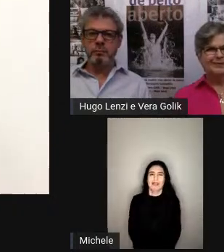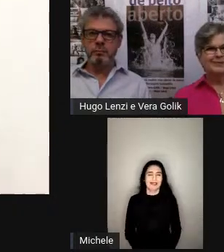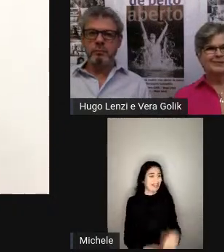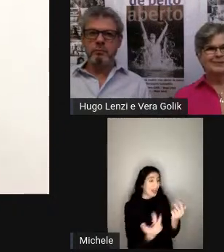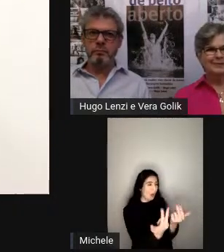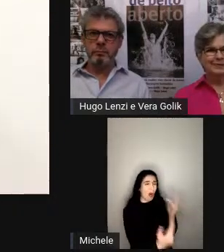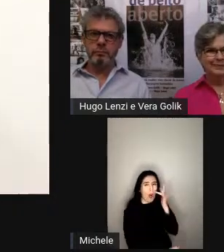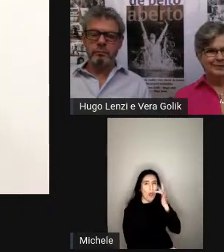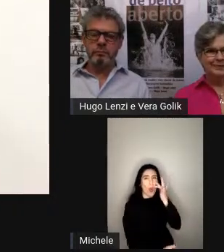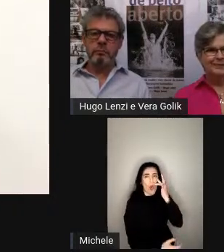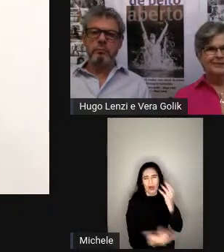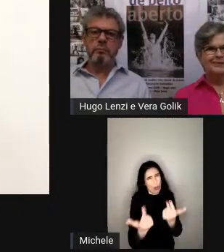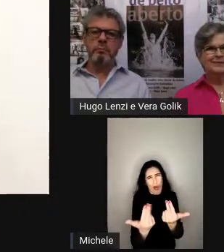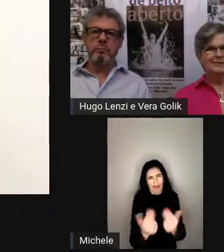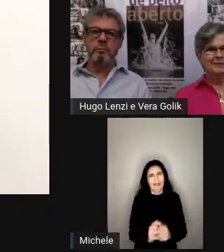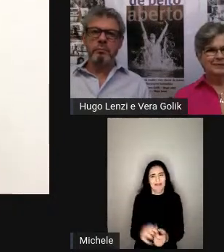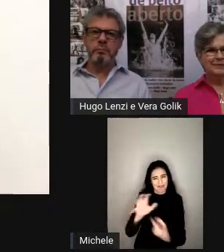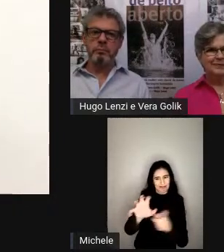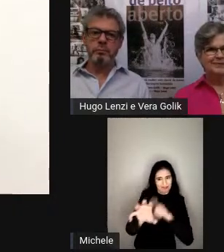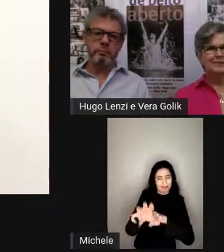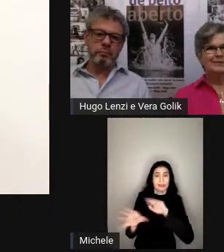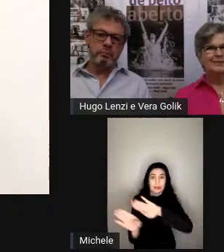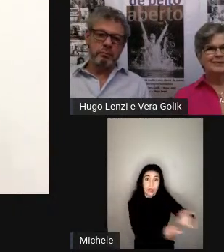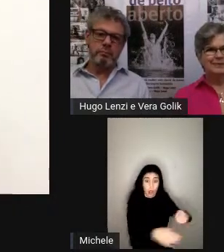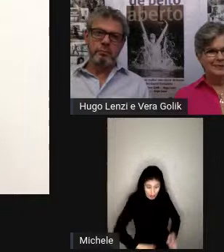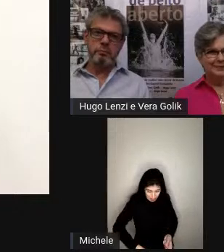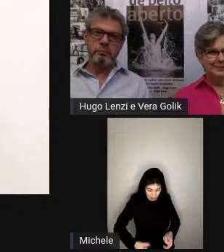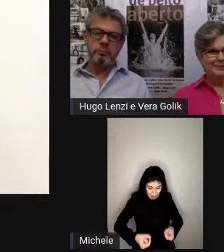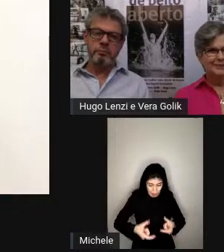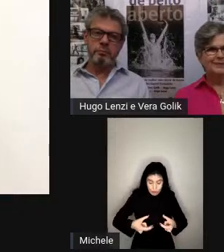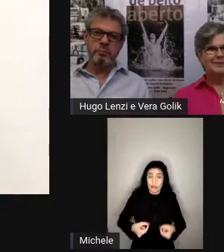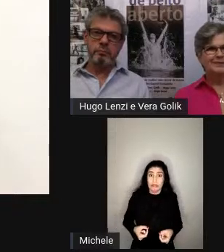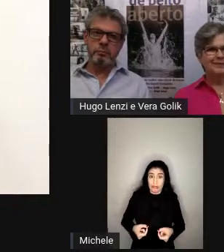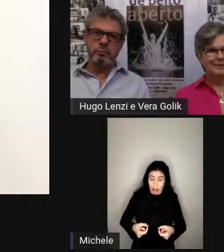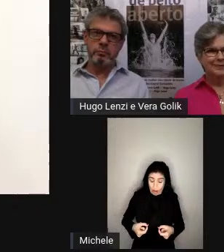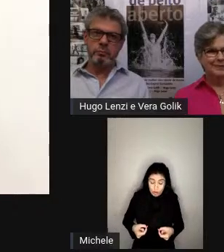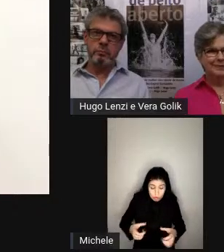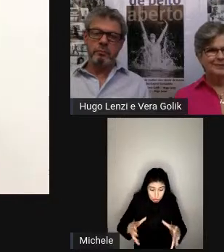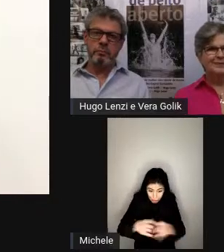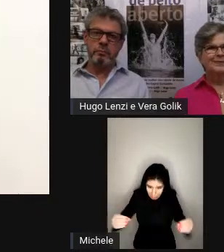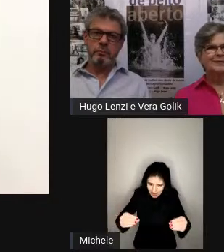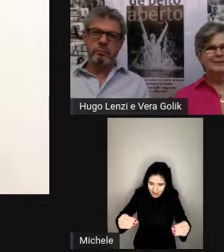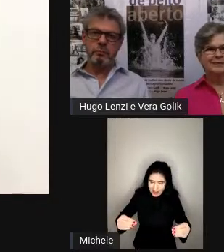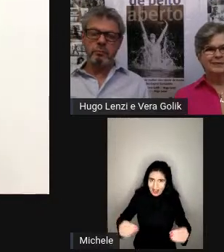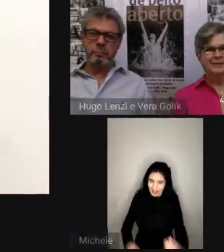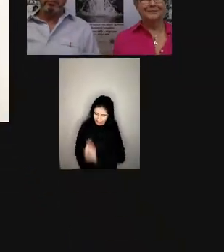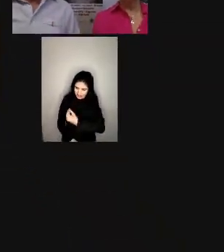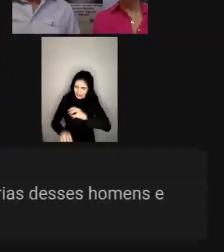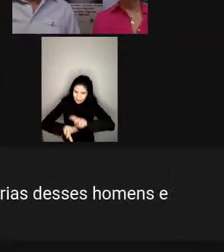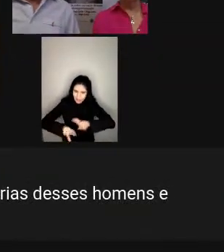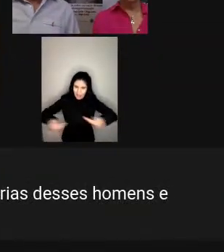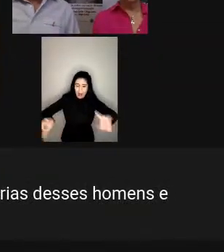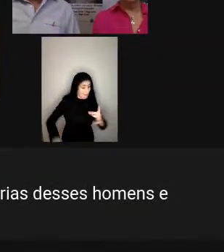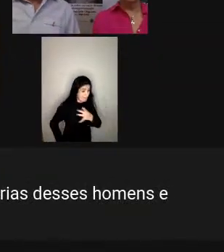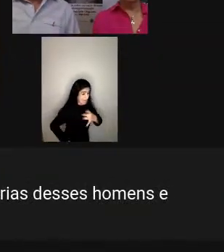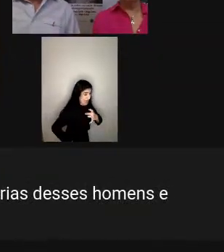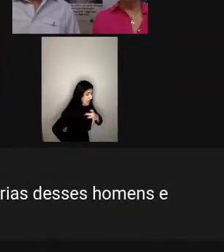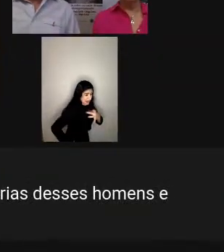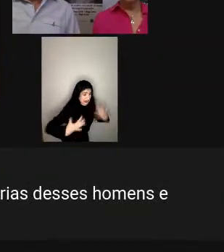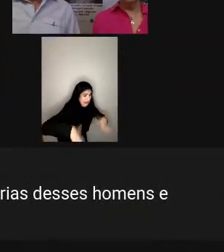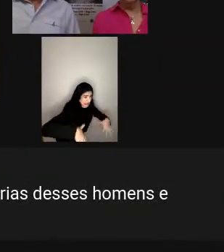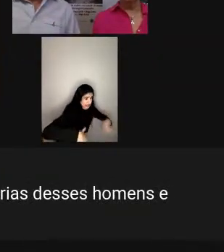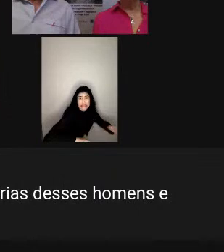superar um câncer, a vida ainda tem um sentido diferente. Não tenha medo, enfrente,